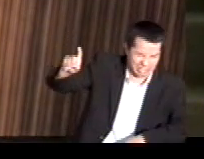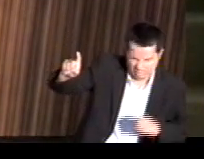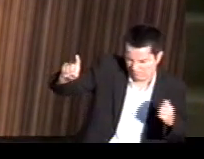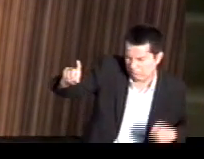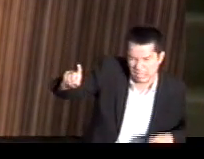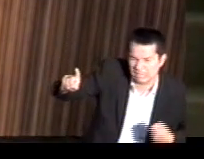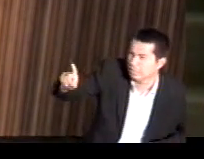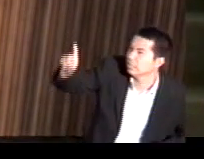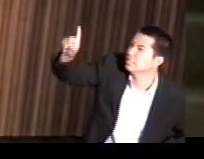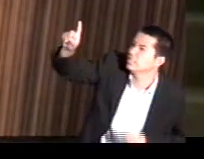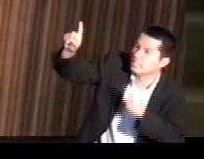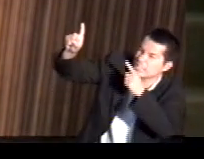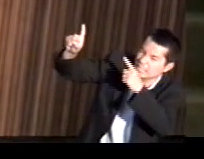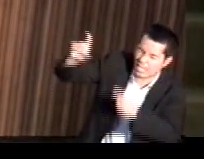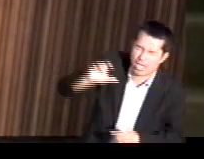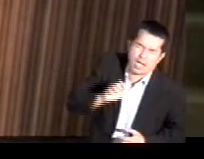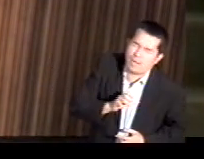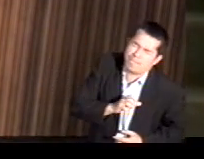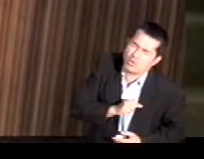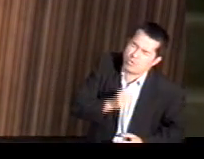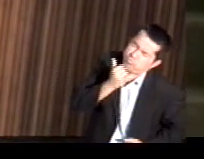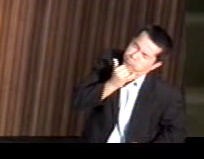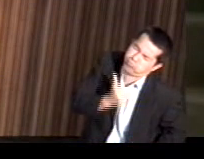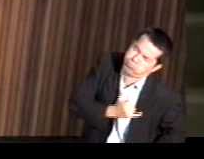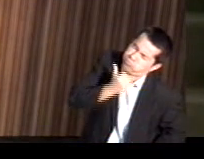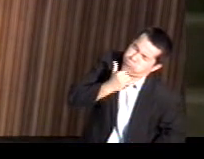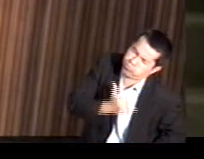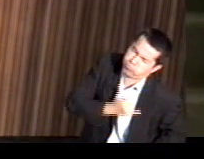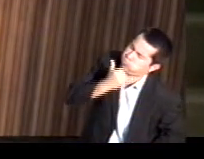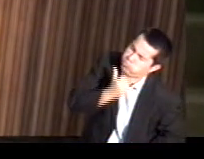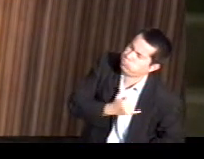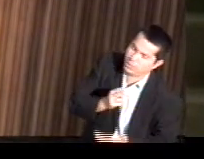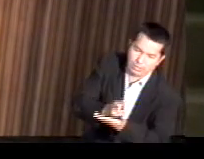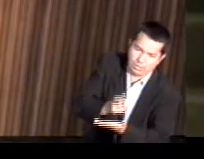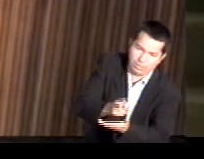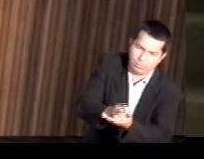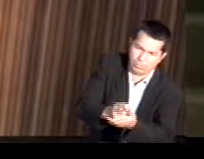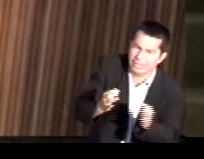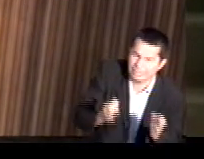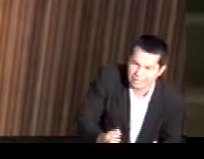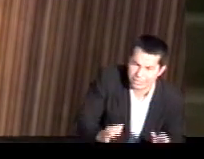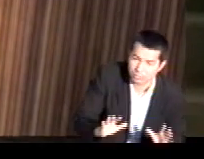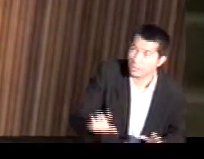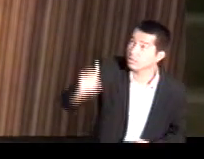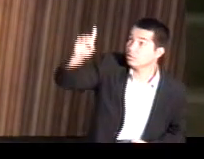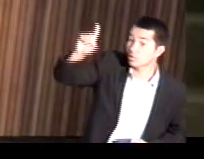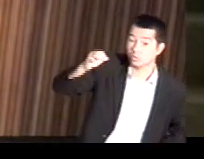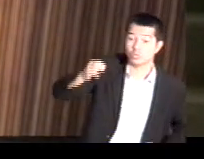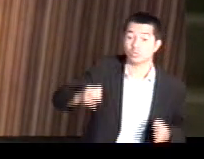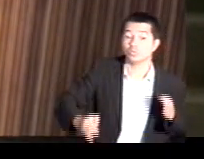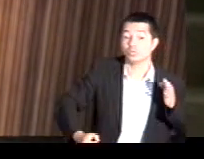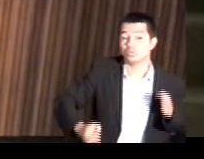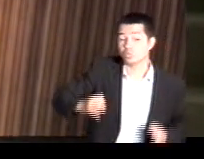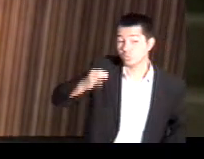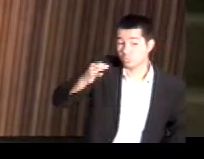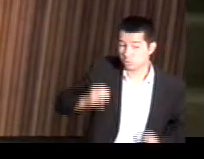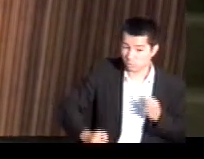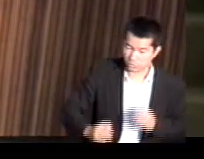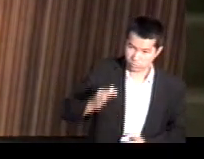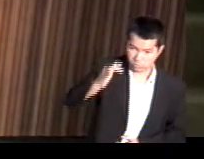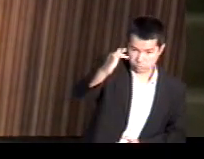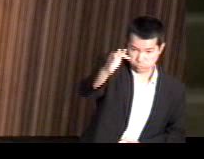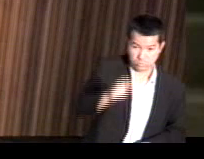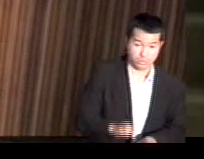mais no coração das pessoas. E isso vale para qualquer autoridade. Por exemplo, um dos grandes problemas do